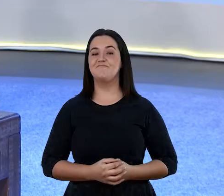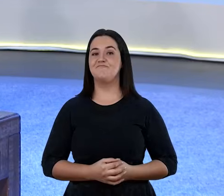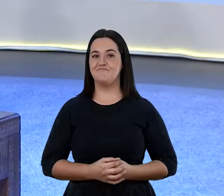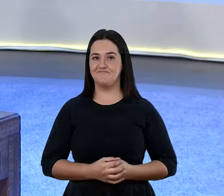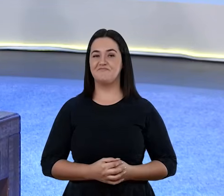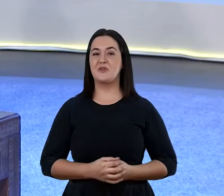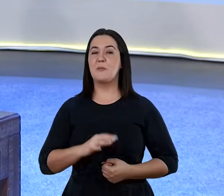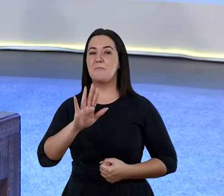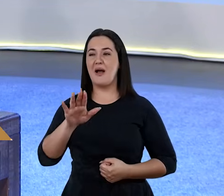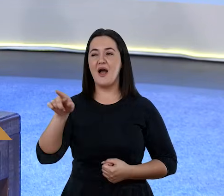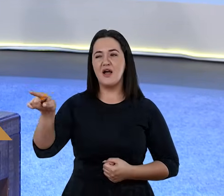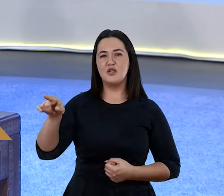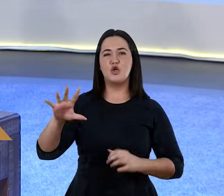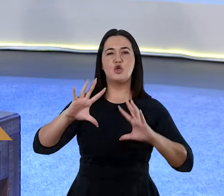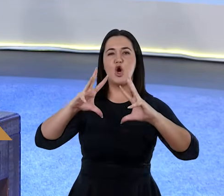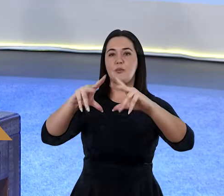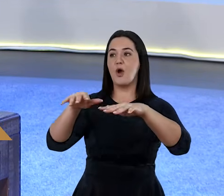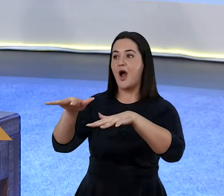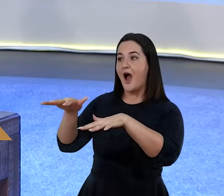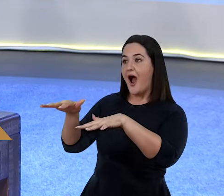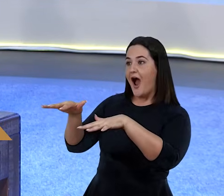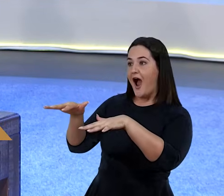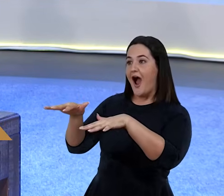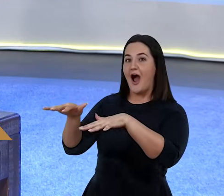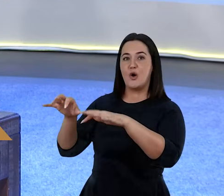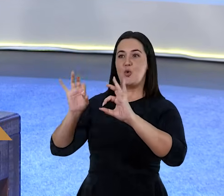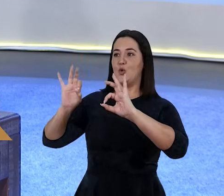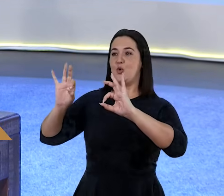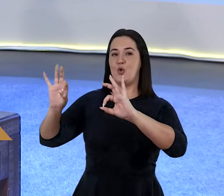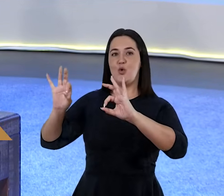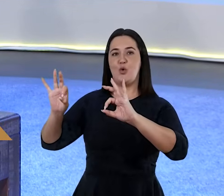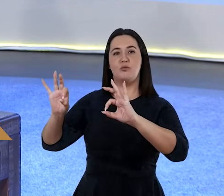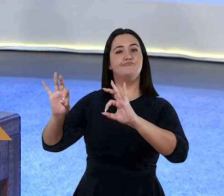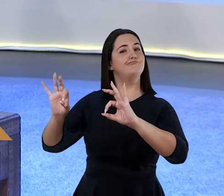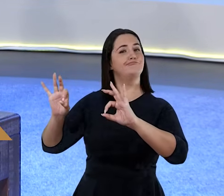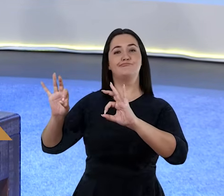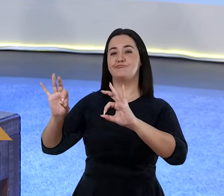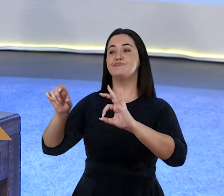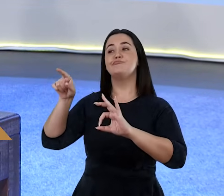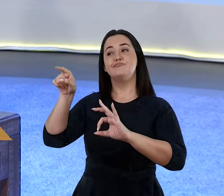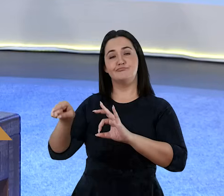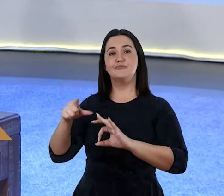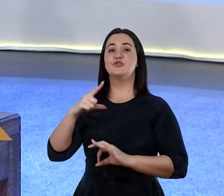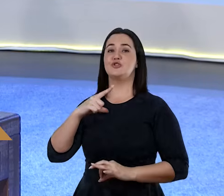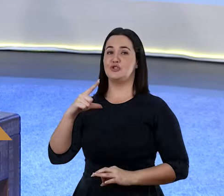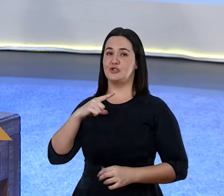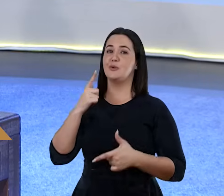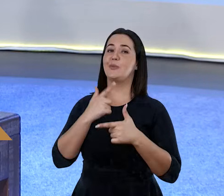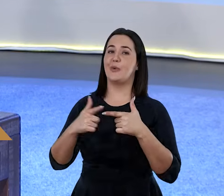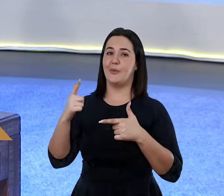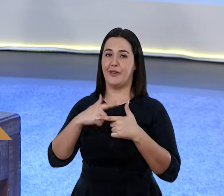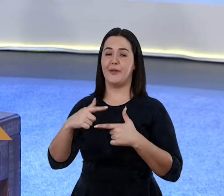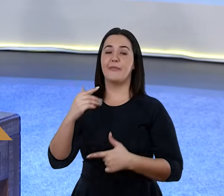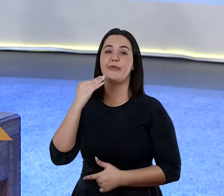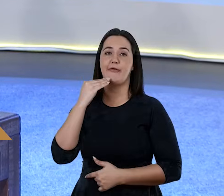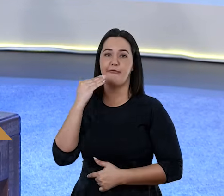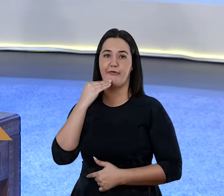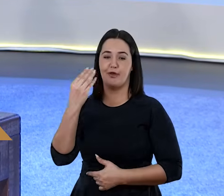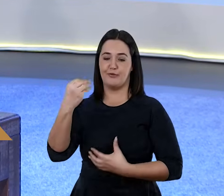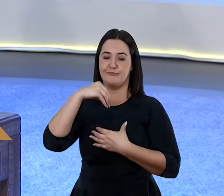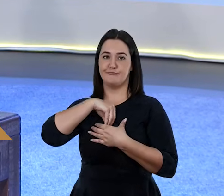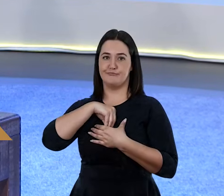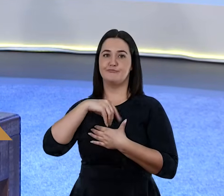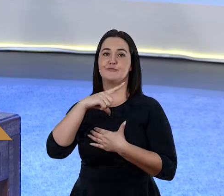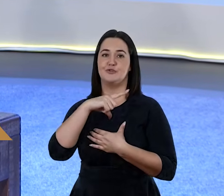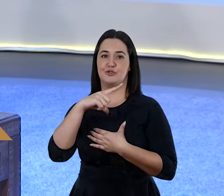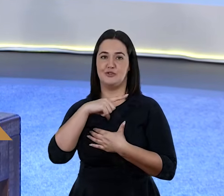Mas, longe de ser um herói politicamente correto, digamos assim, Sansão teve graves defeitos de